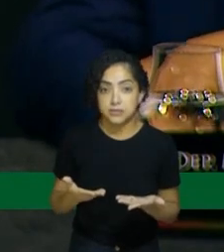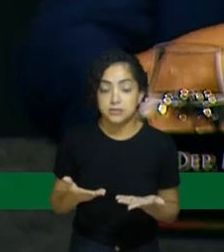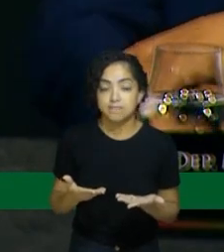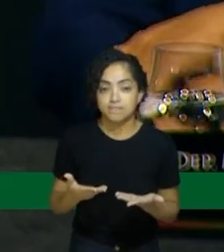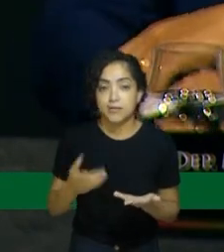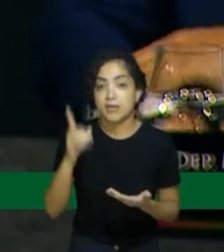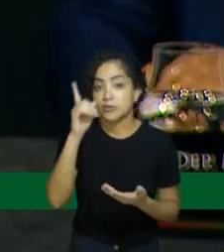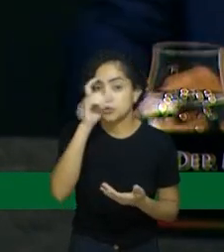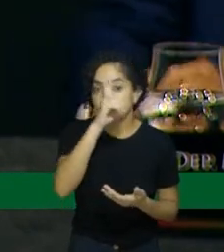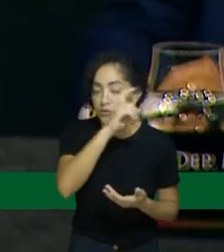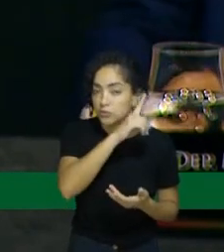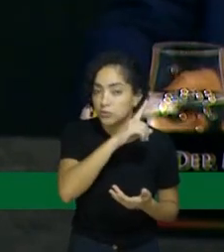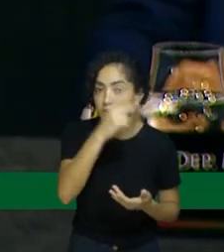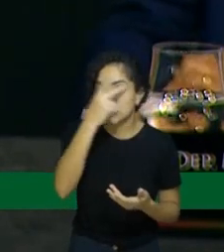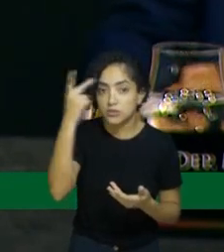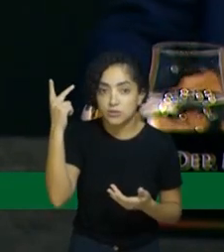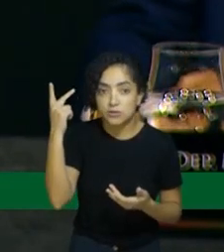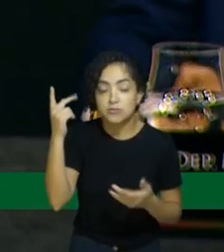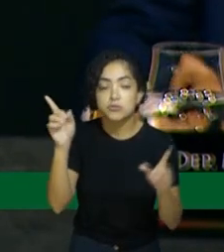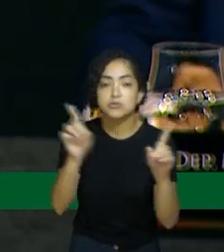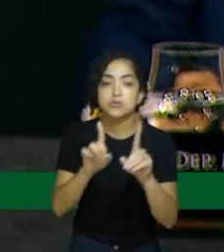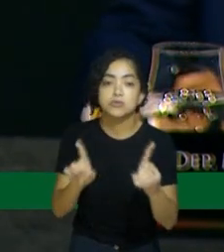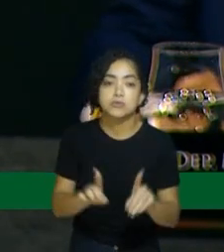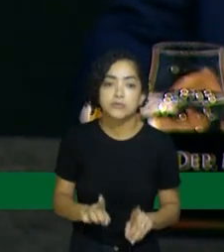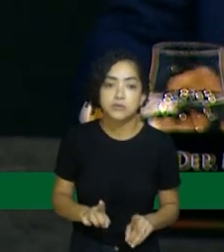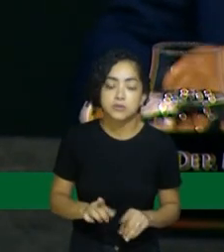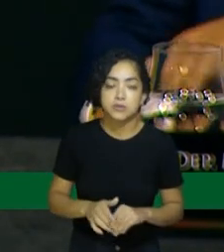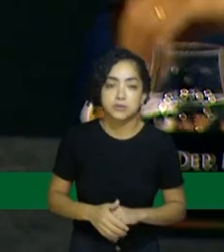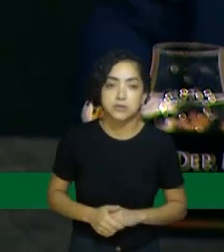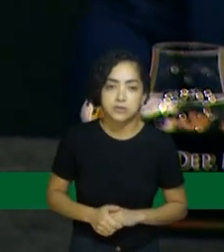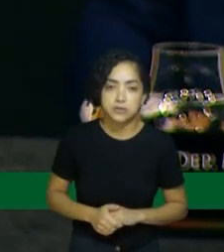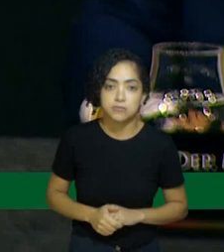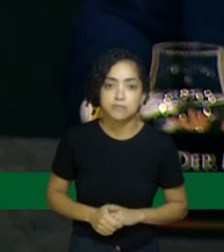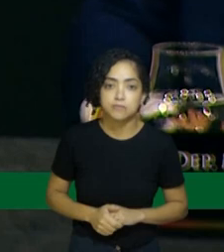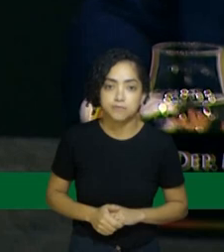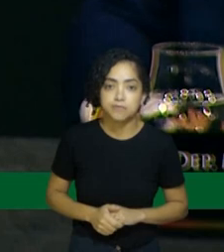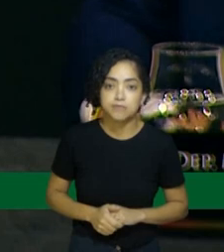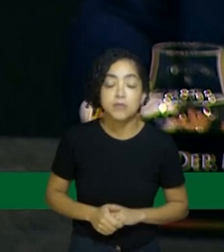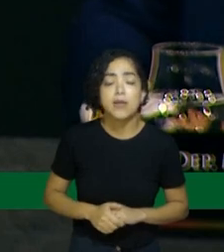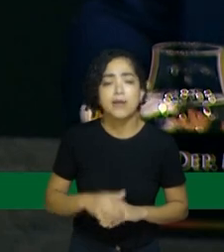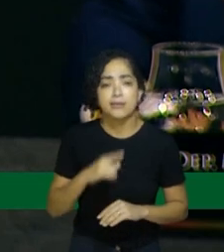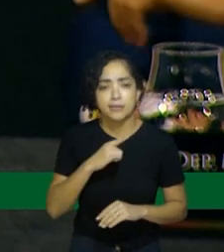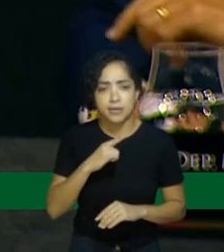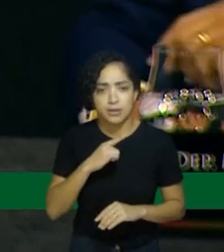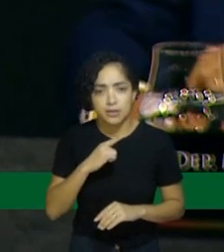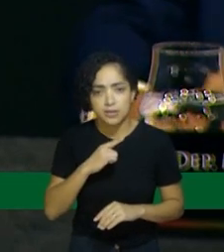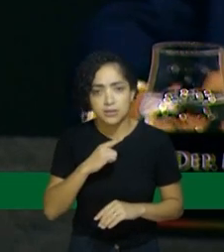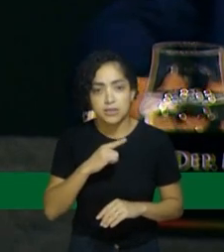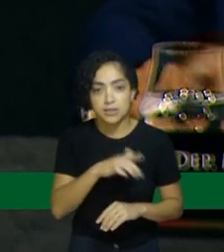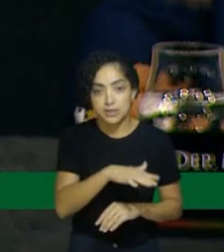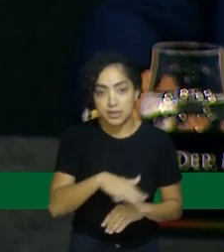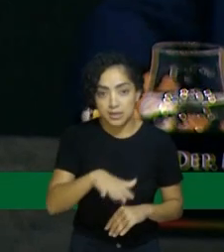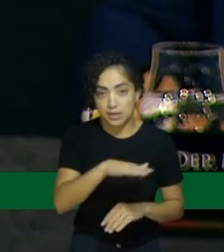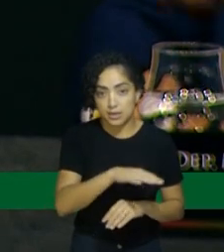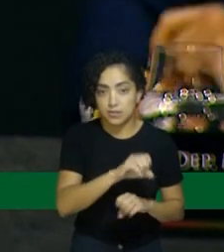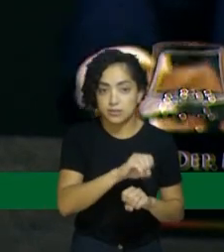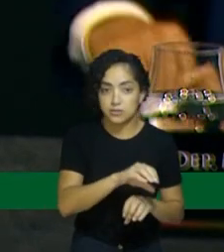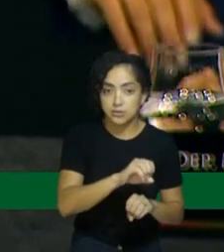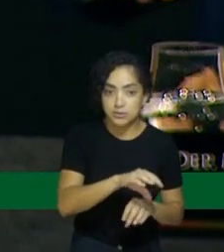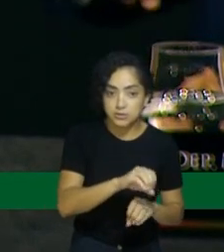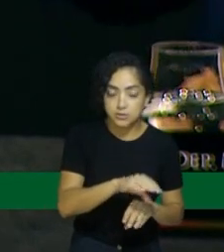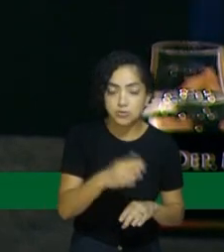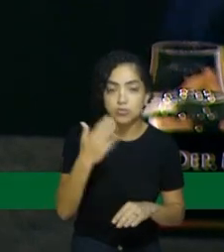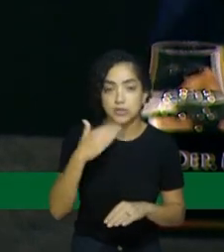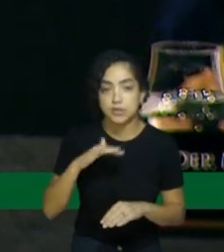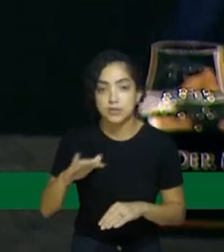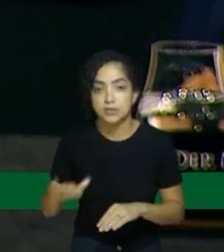dificuldades da pessoa com deficiência existe sim na educação quem é